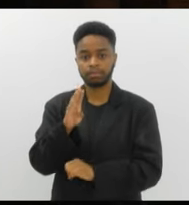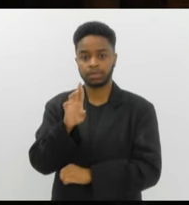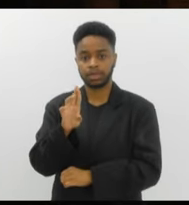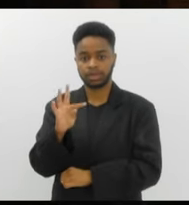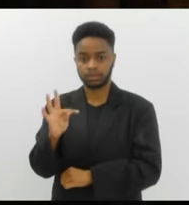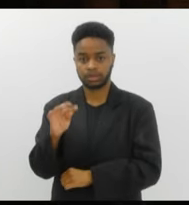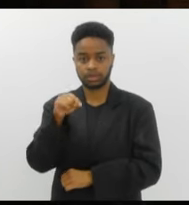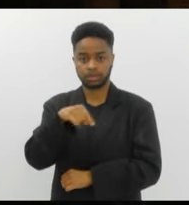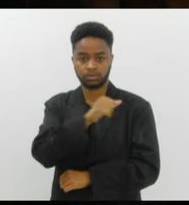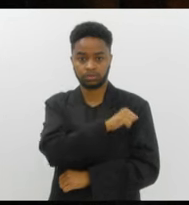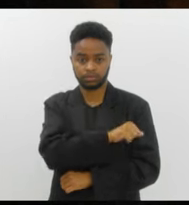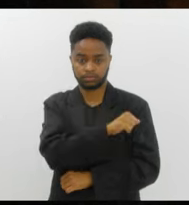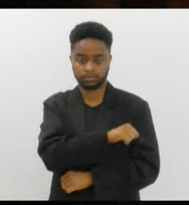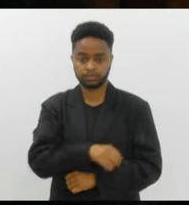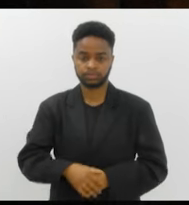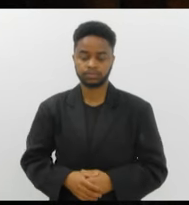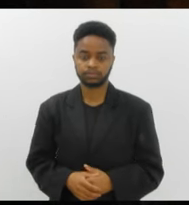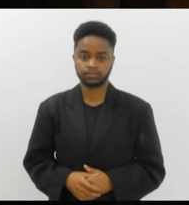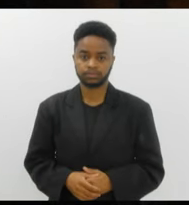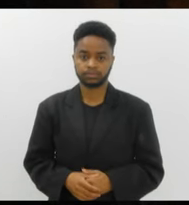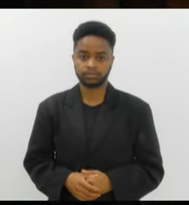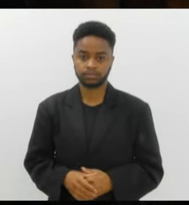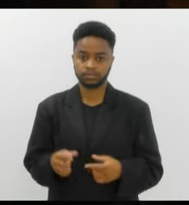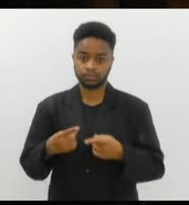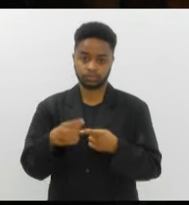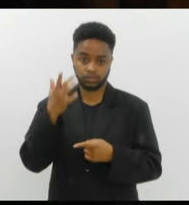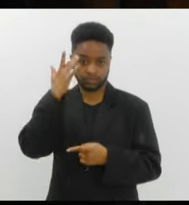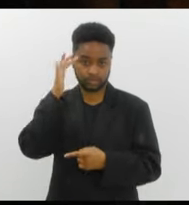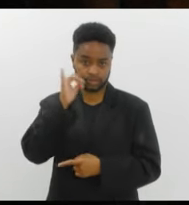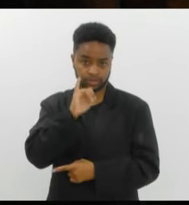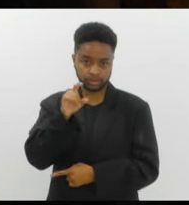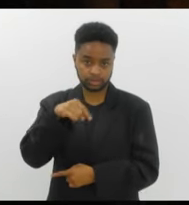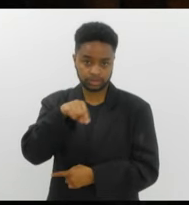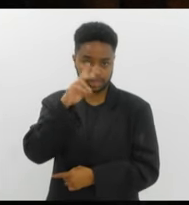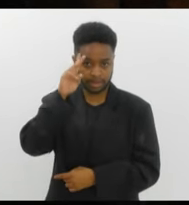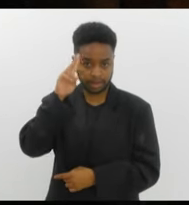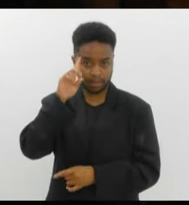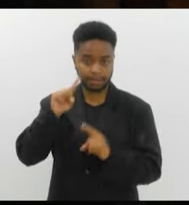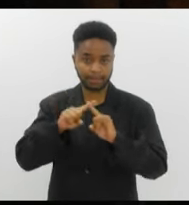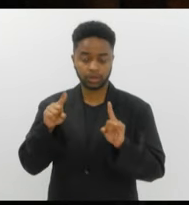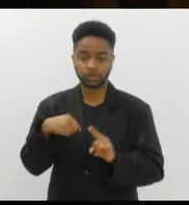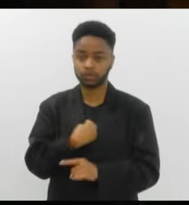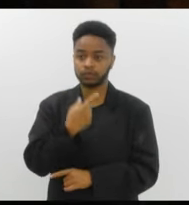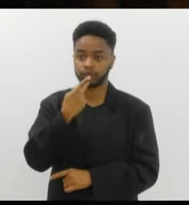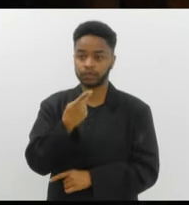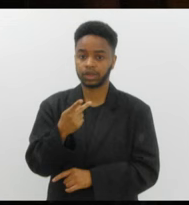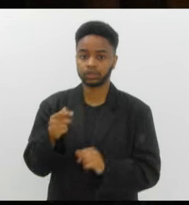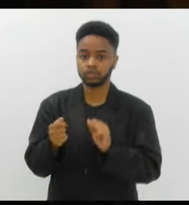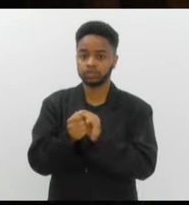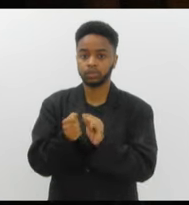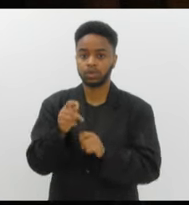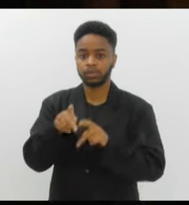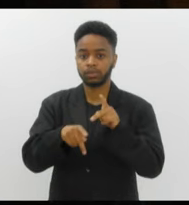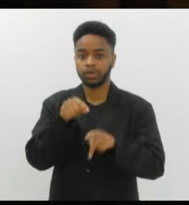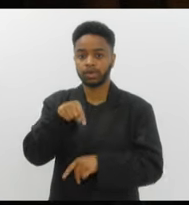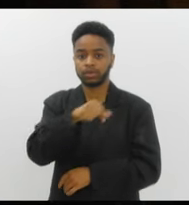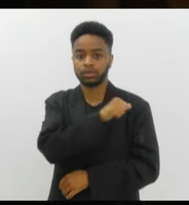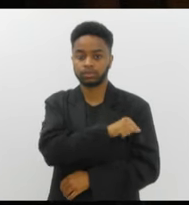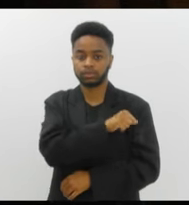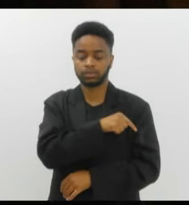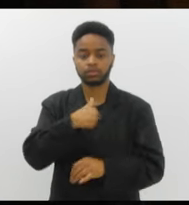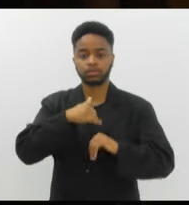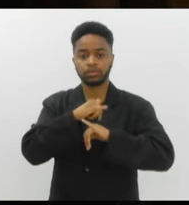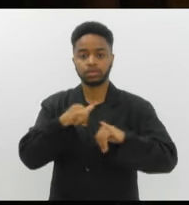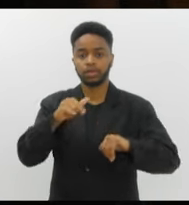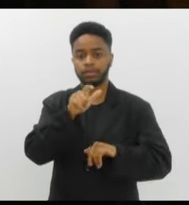Janeiro. Né, que, para quem lembra, e a gente aqui fala diretamente com a população do Rio de Janeiro, estou falando para aqueles que